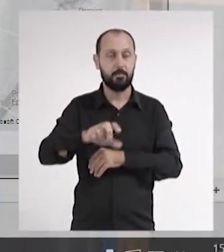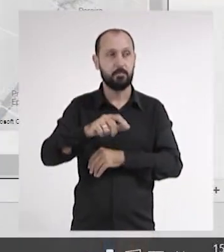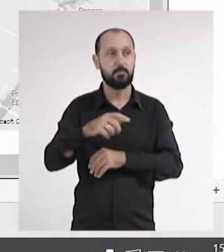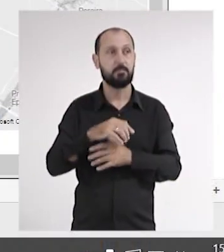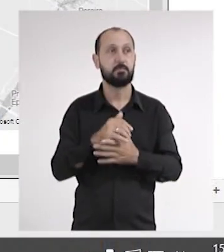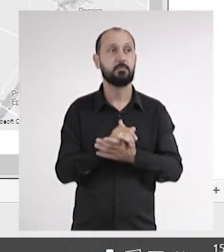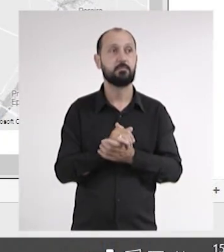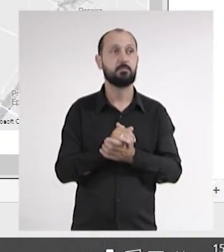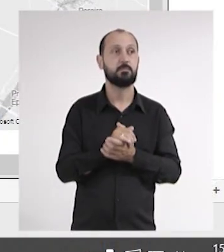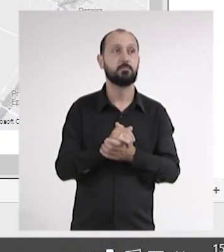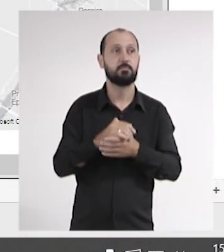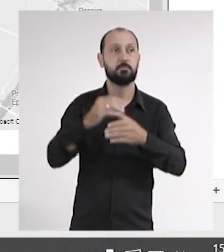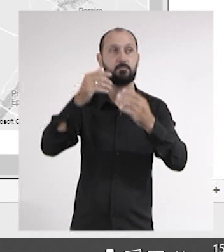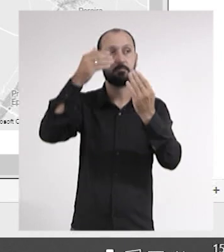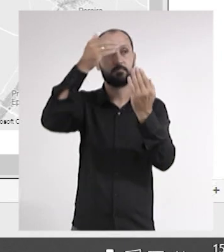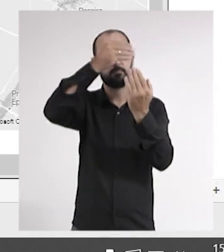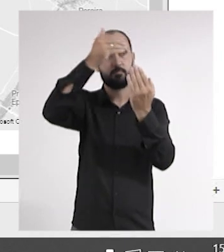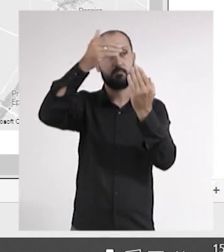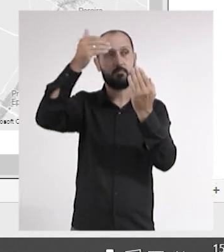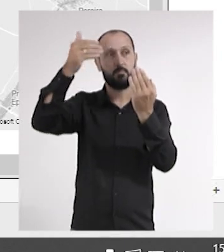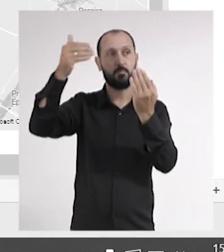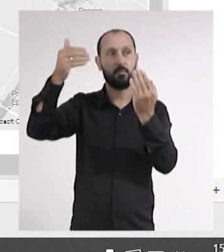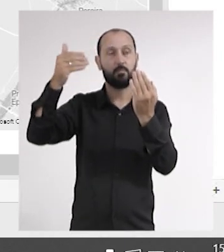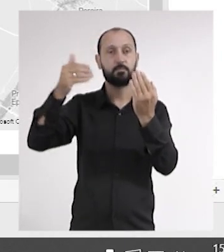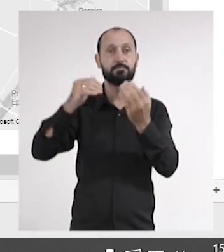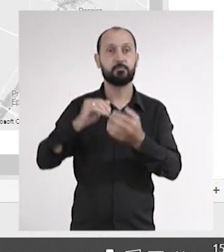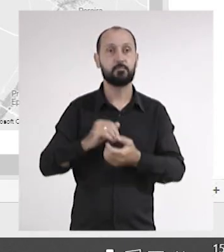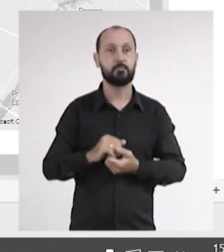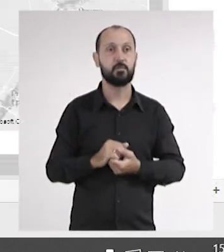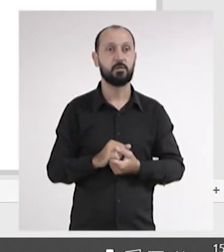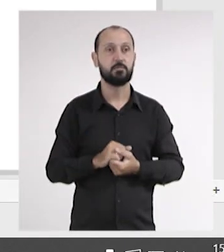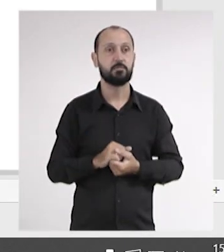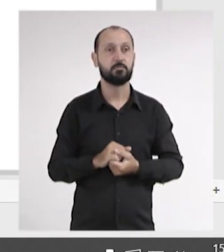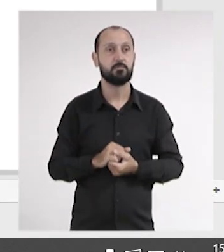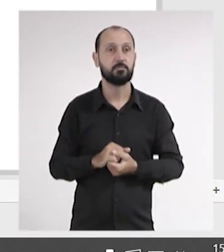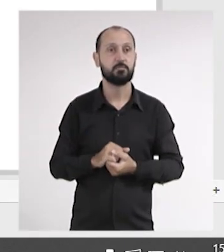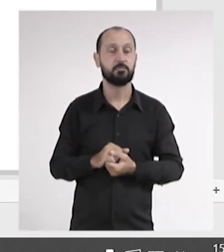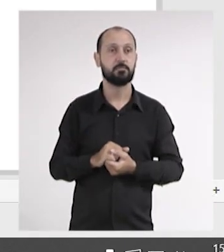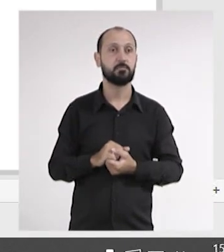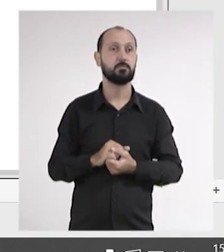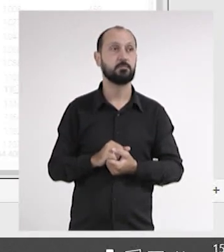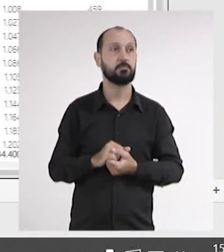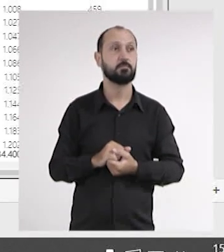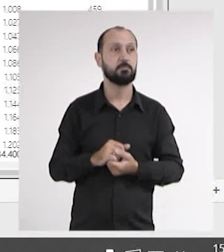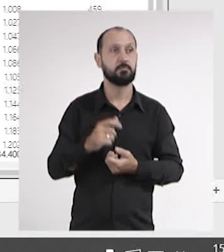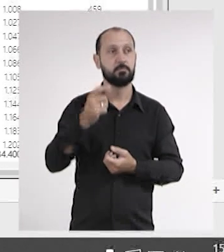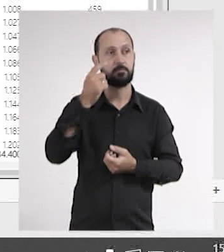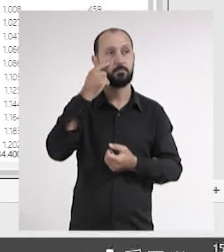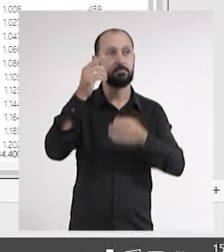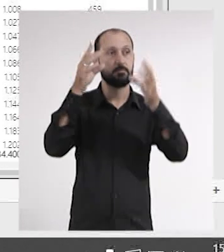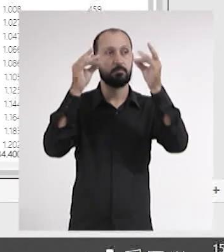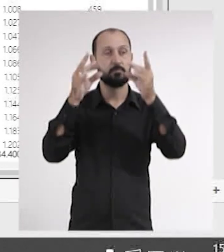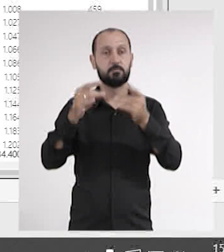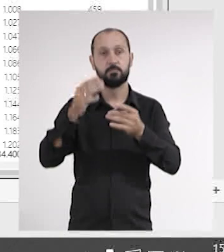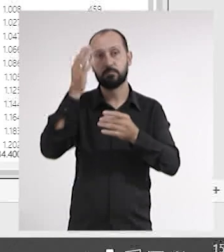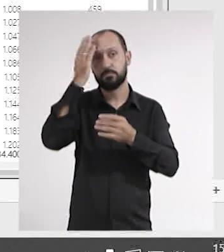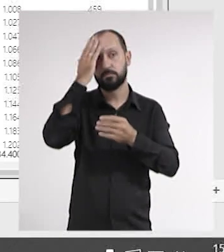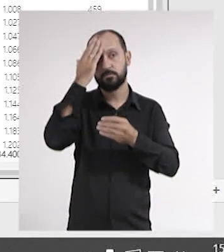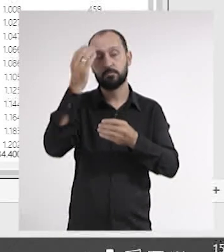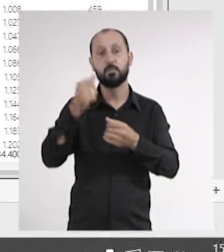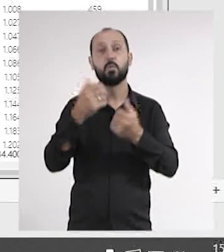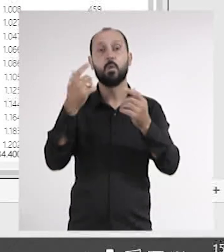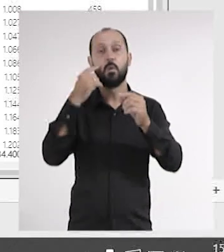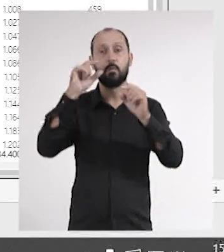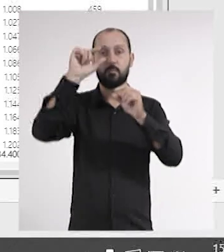tem ali diversas abas ali em cima, né, de tráfego, em que vocês podem acessar as informações mais detalhadas, saber exatamente qual o